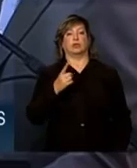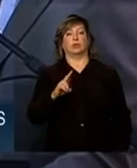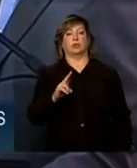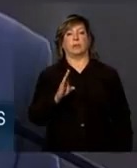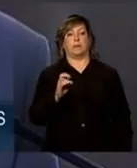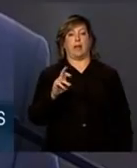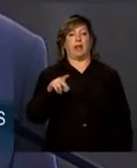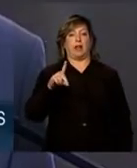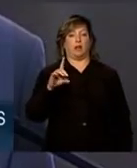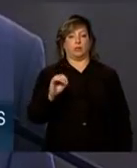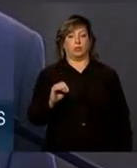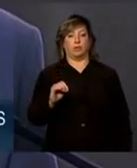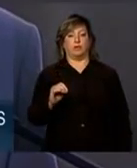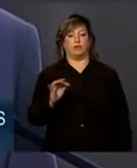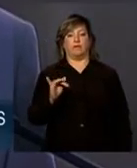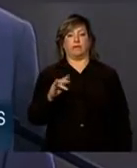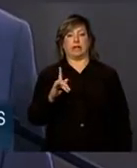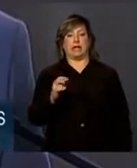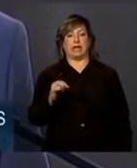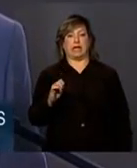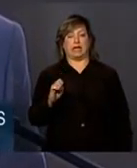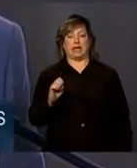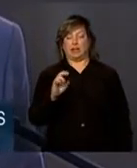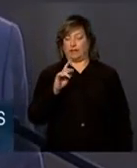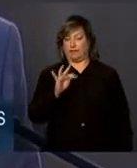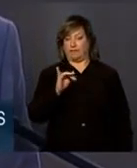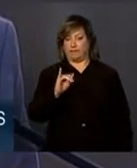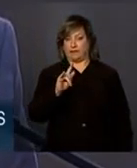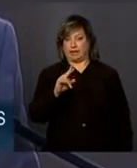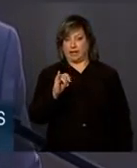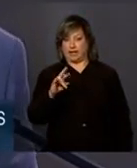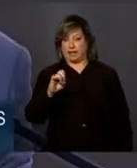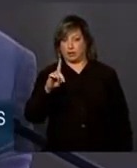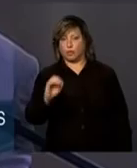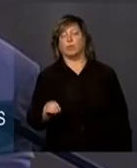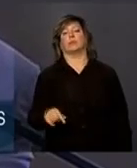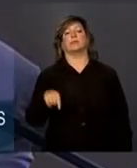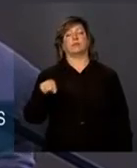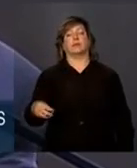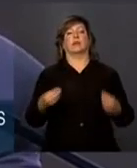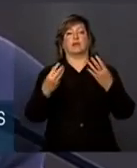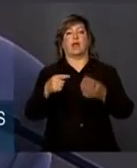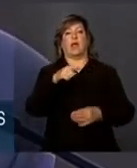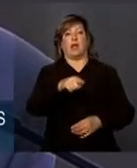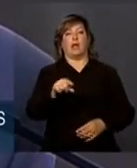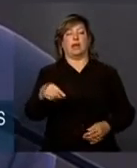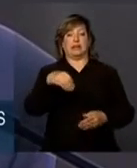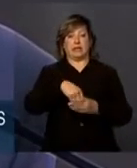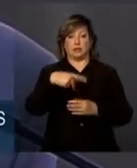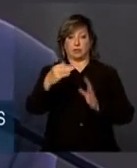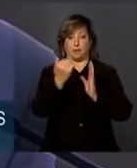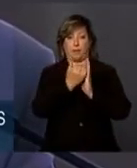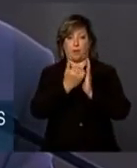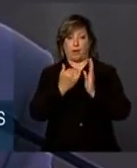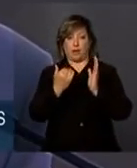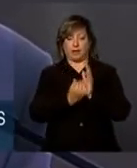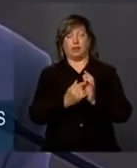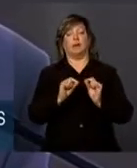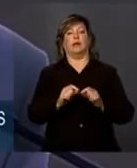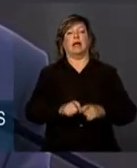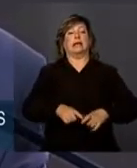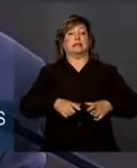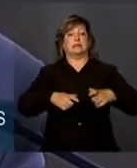Figueiredo, na EPL, encaminhamos a ele um projeto dentro do programa do Governo de Vossa Excelência, da